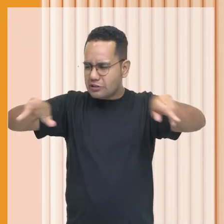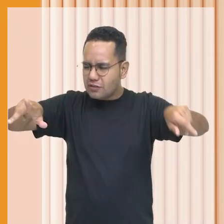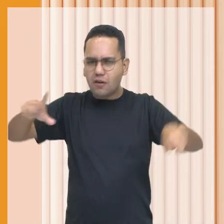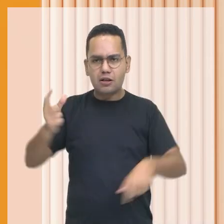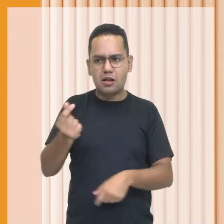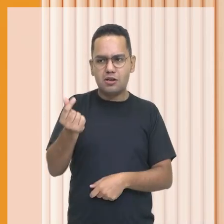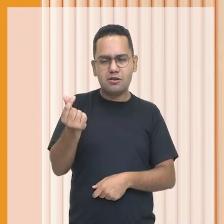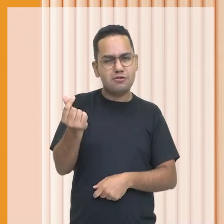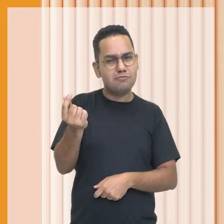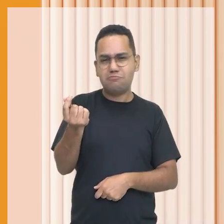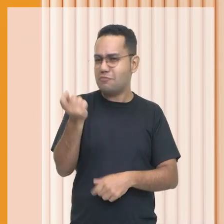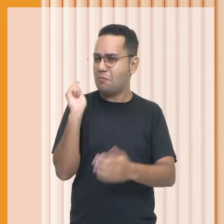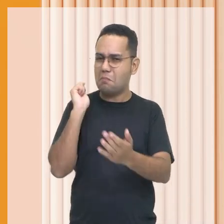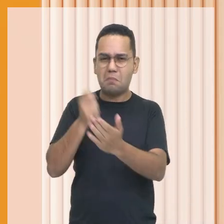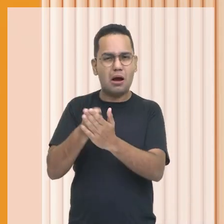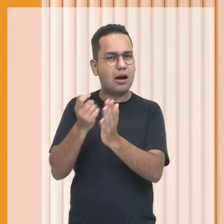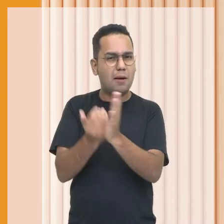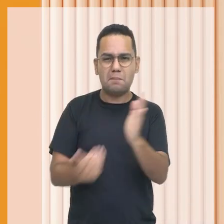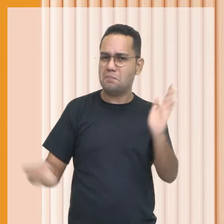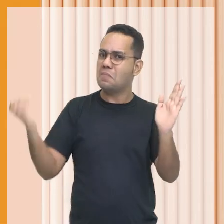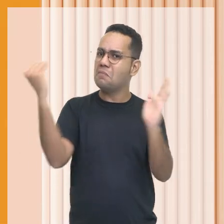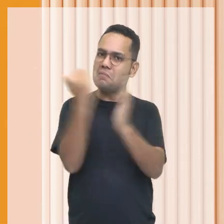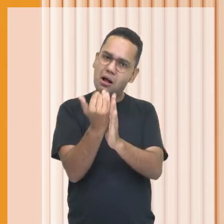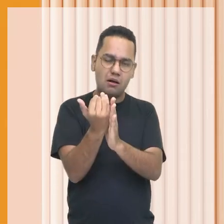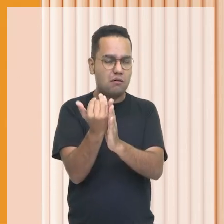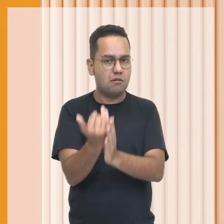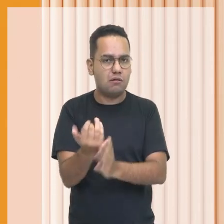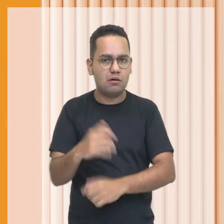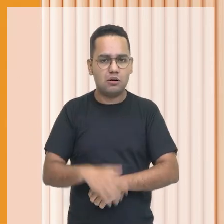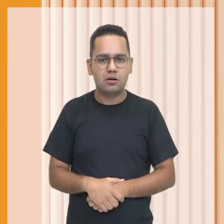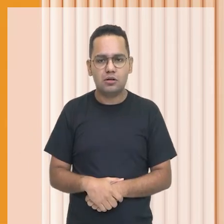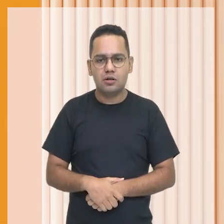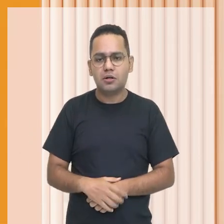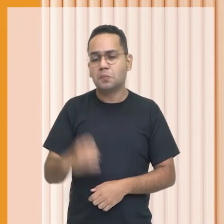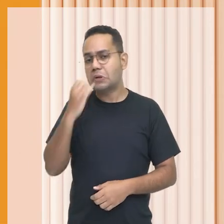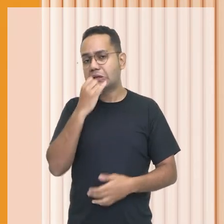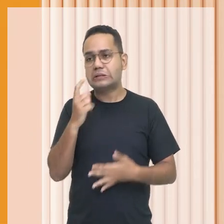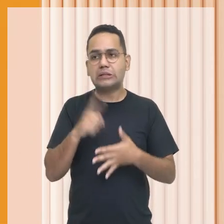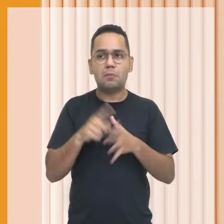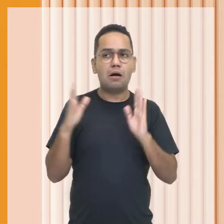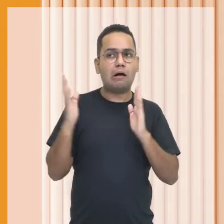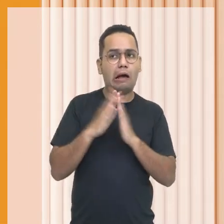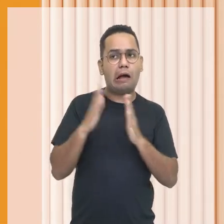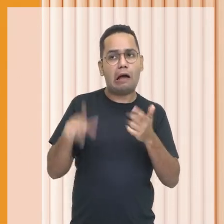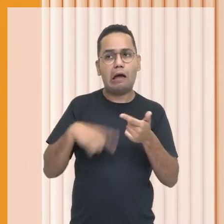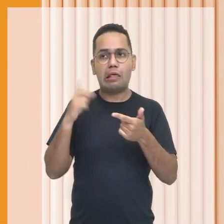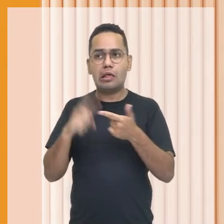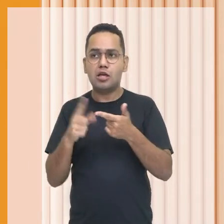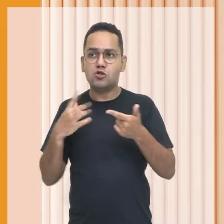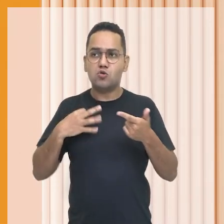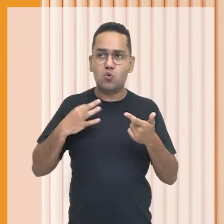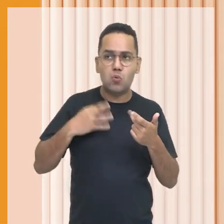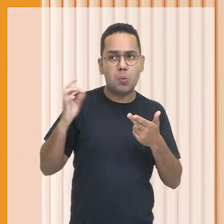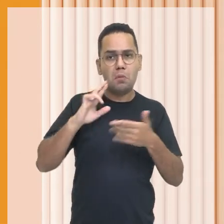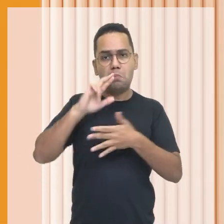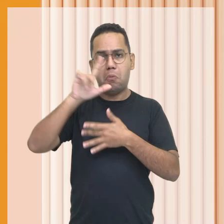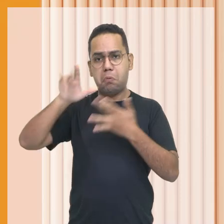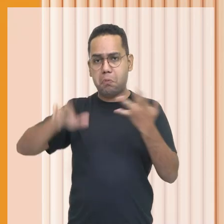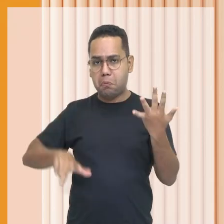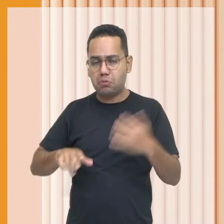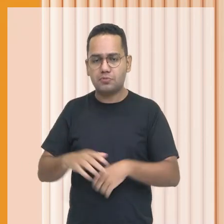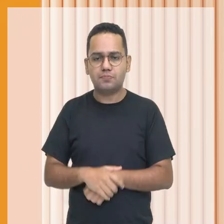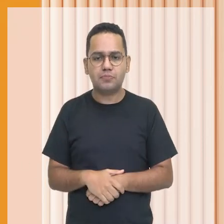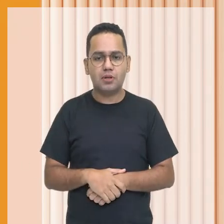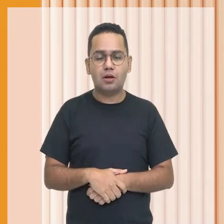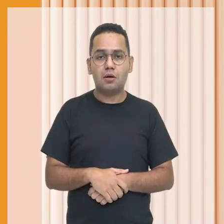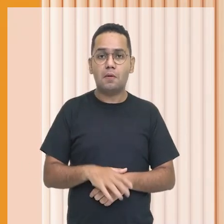preço de roupas, o preço de utensílios domésticos, o preço de eletrodomésticos, o preço de tudo sobe. E se o salário